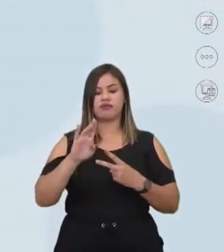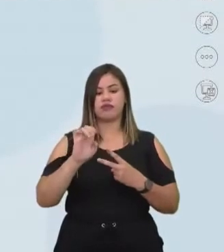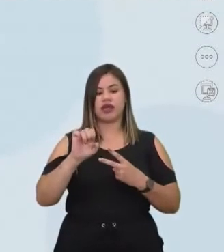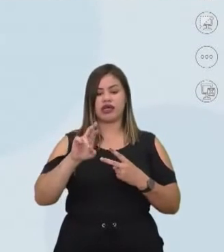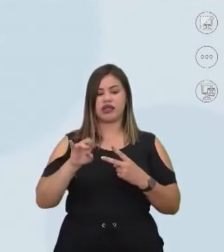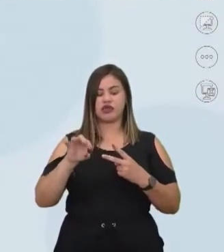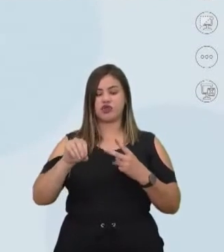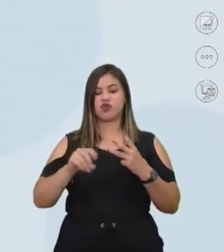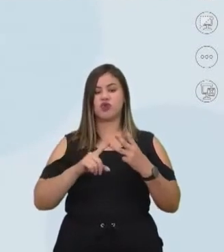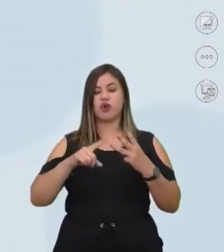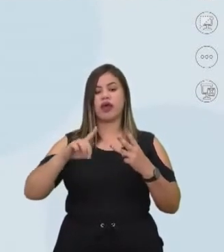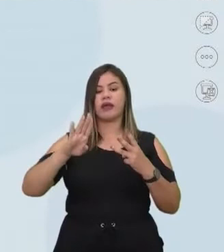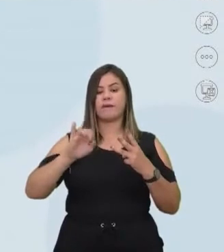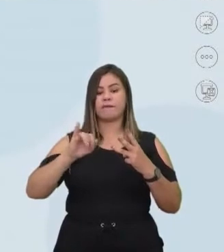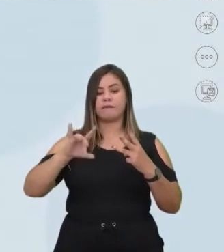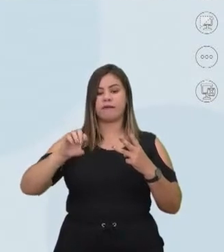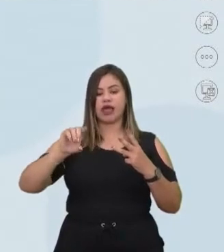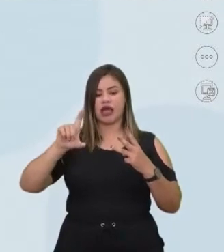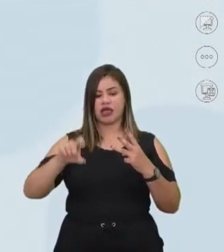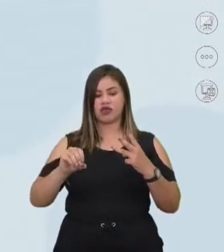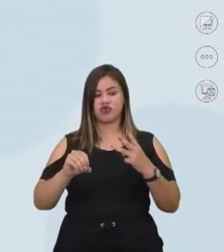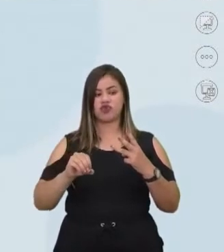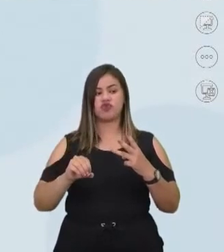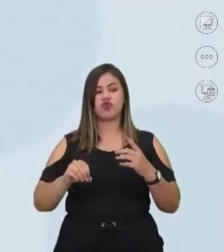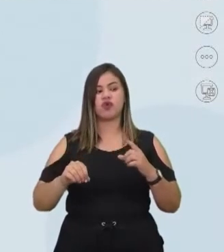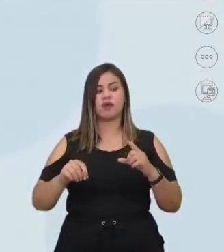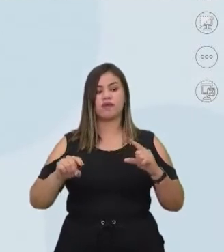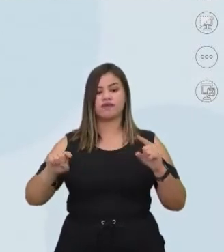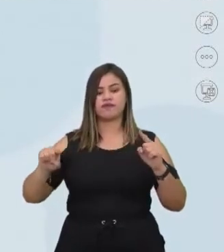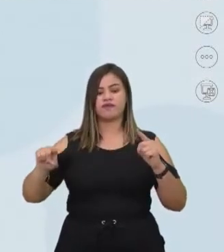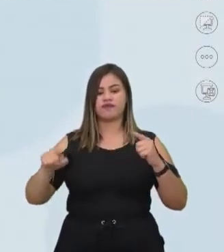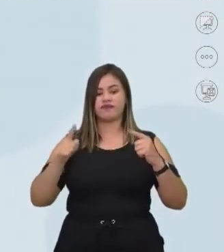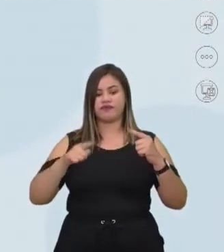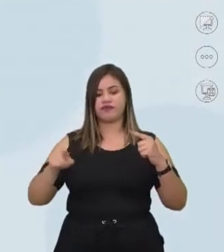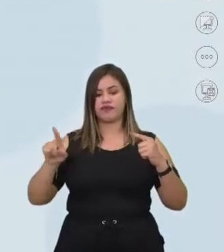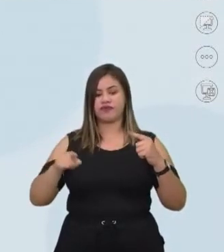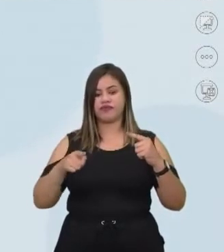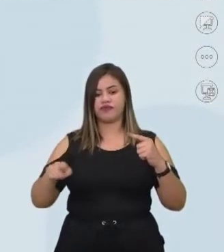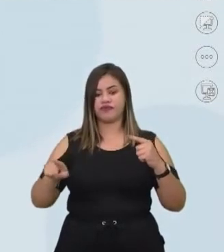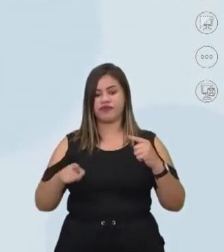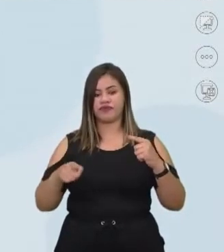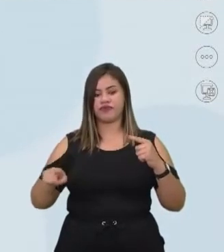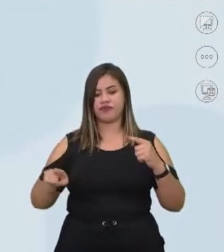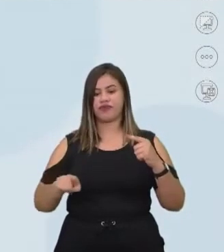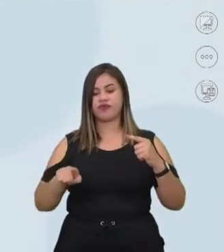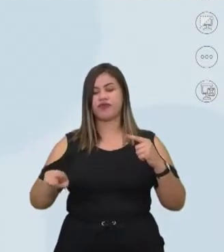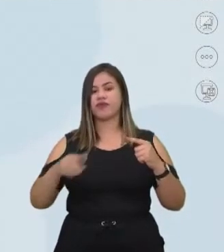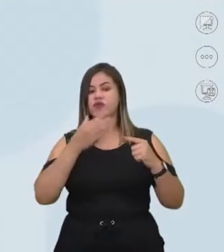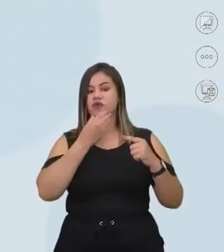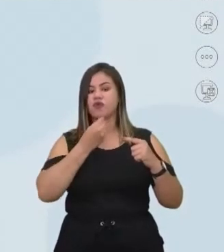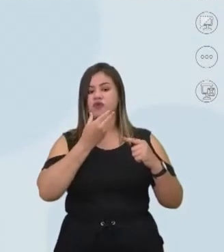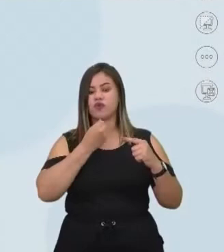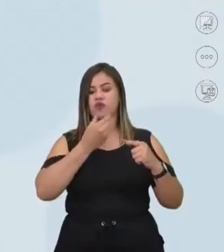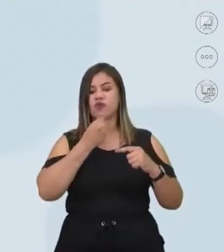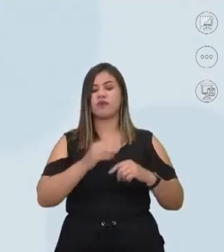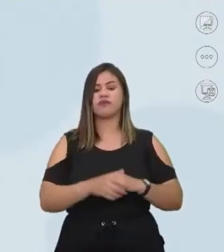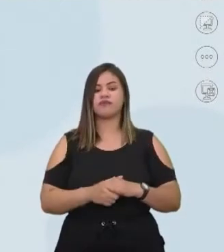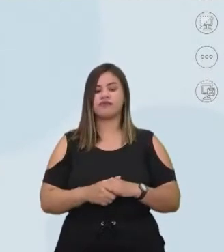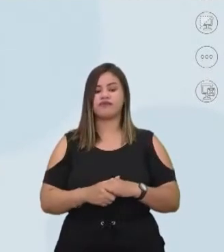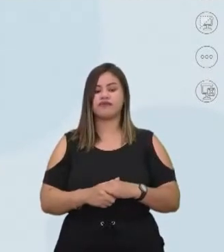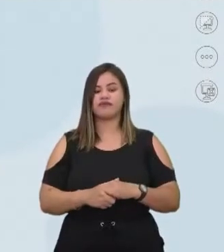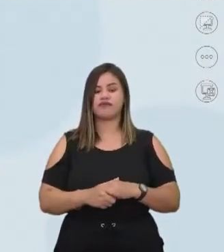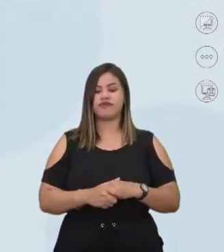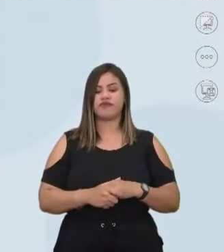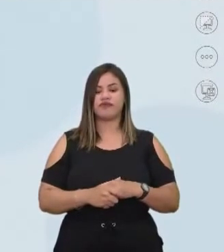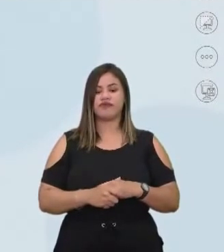voz mais aguda para os homens, né? E o barítono é aquela voz mediana e mais versátil, que ela pode tanto, né, ter,